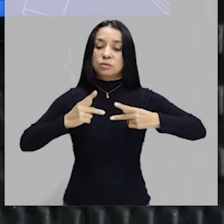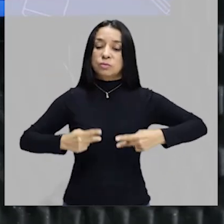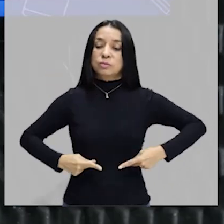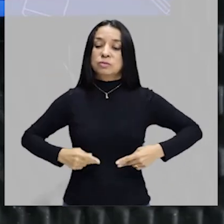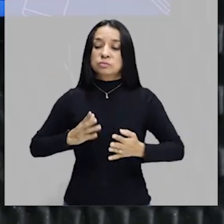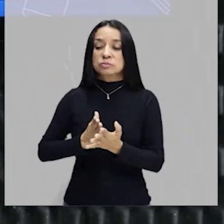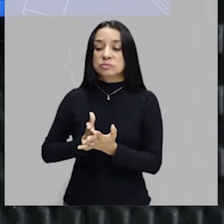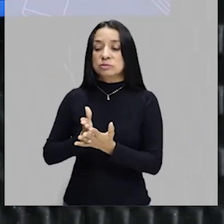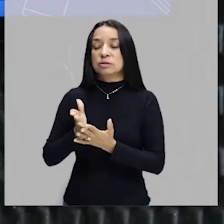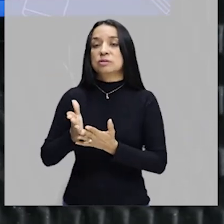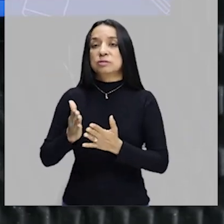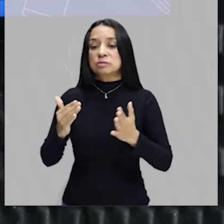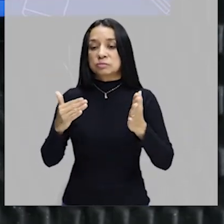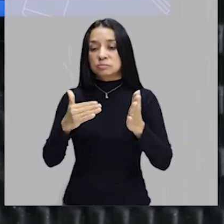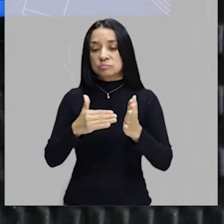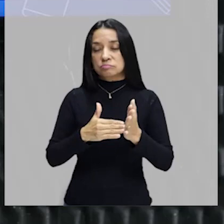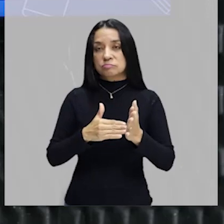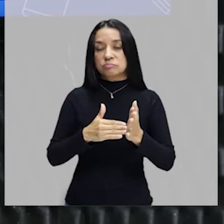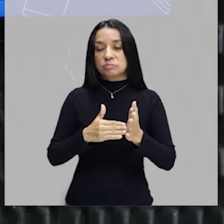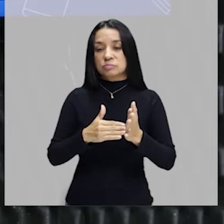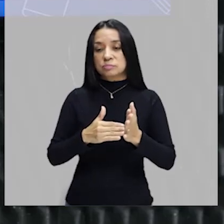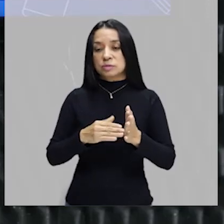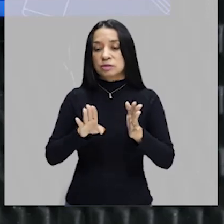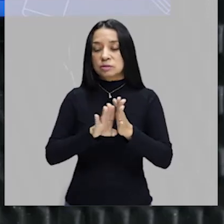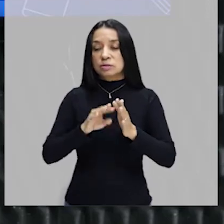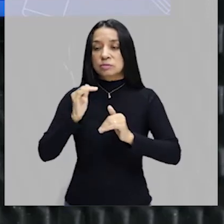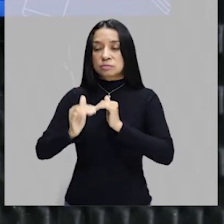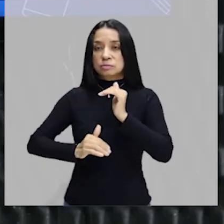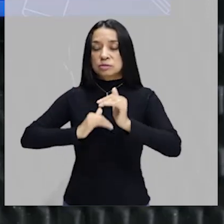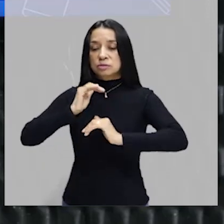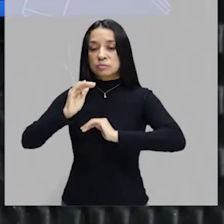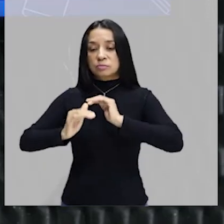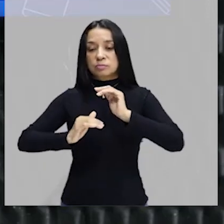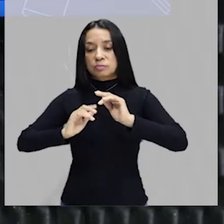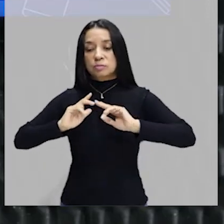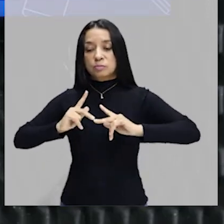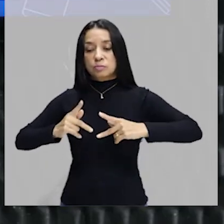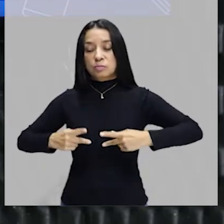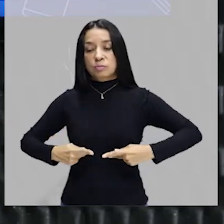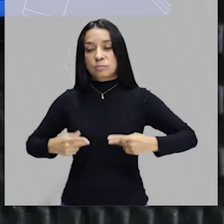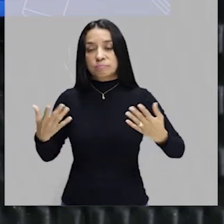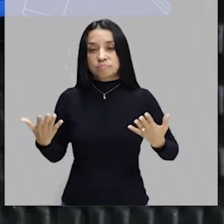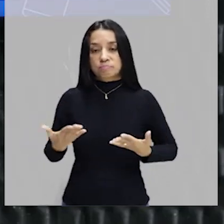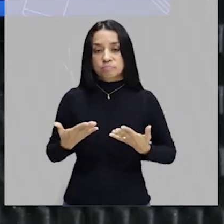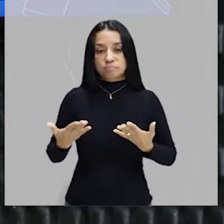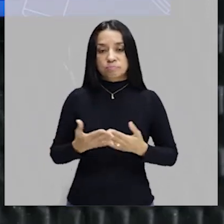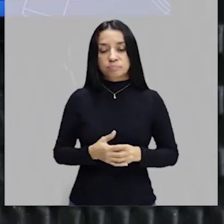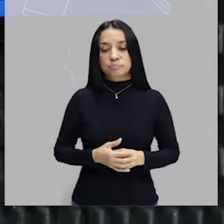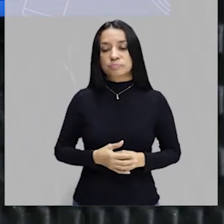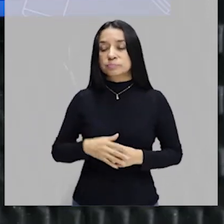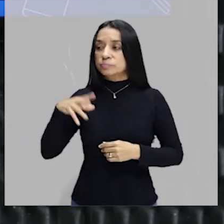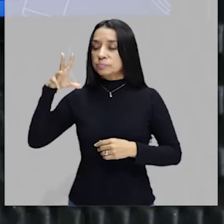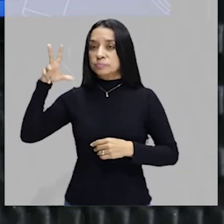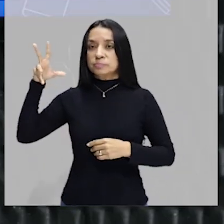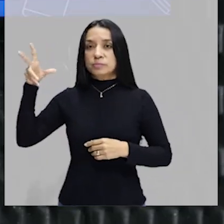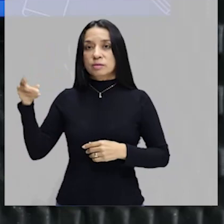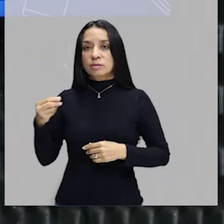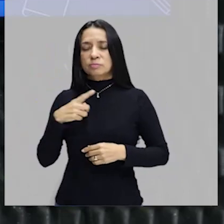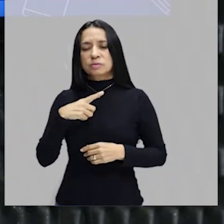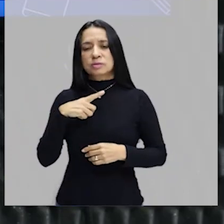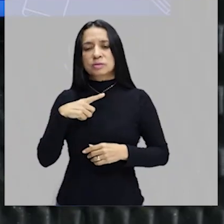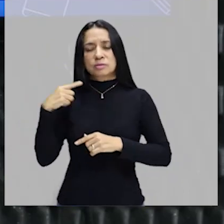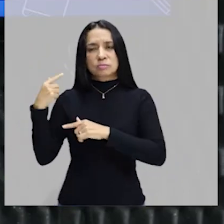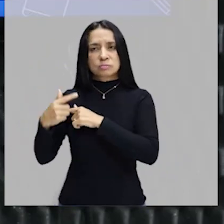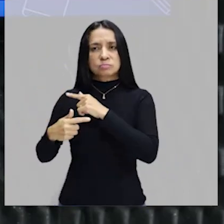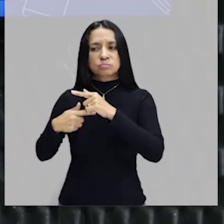até chegar ao desenvolvimento do Homo sapiens atual. Então a gente tem, na África existia um tal